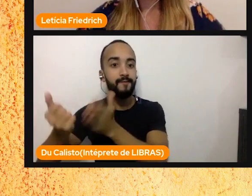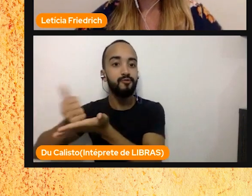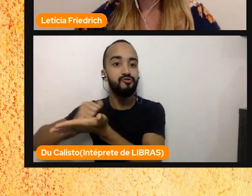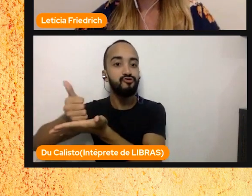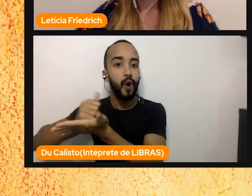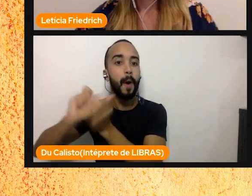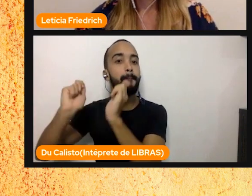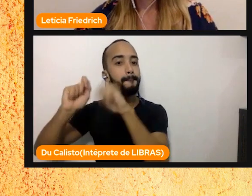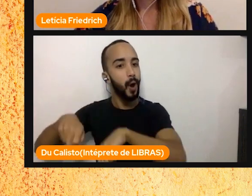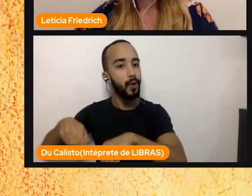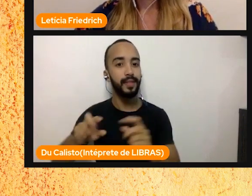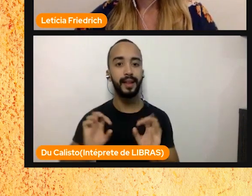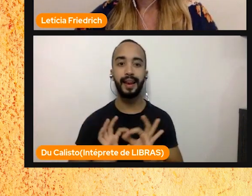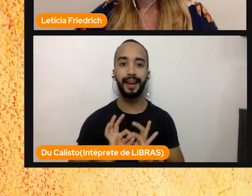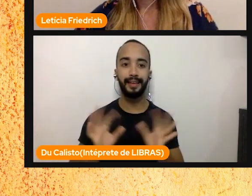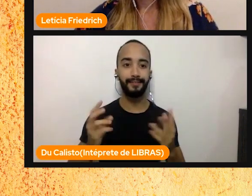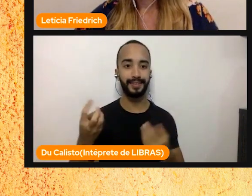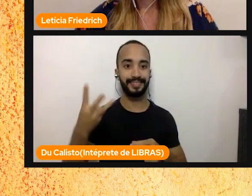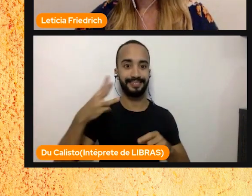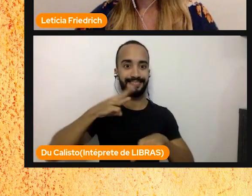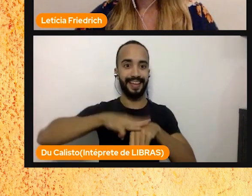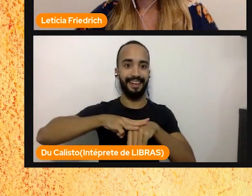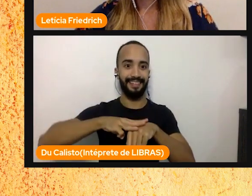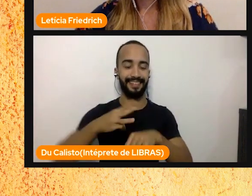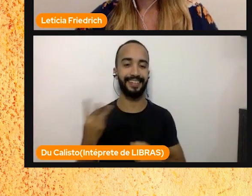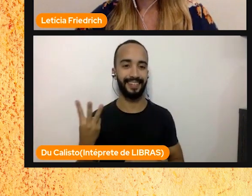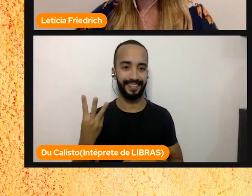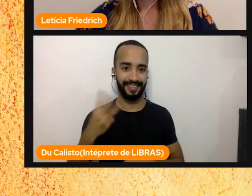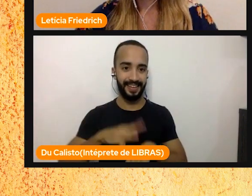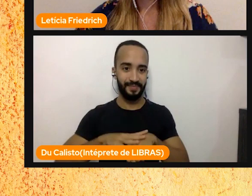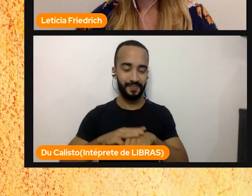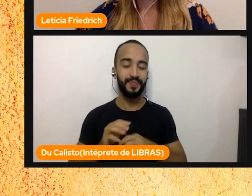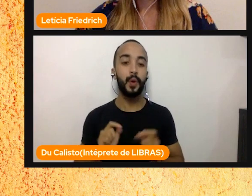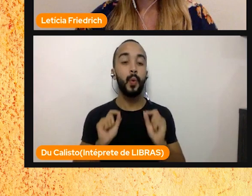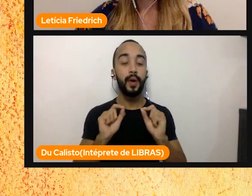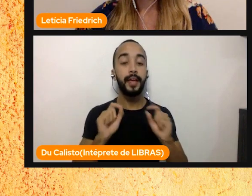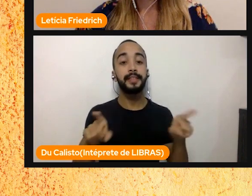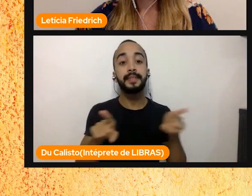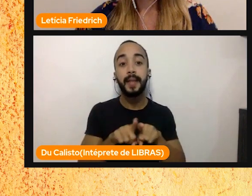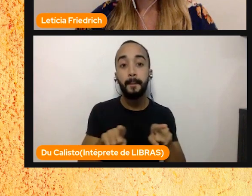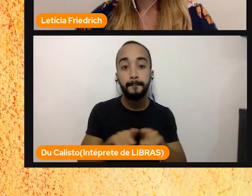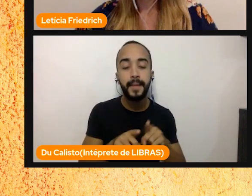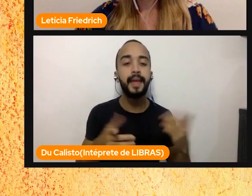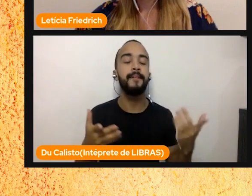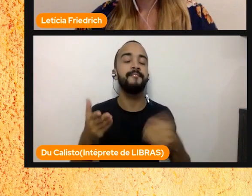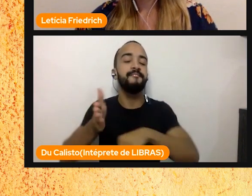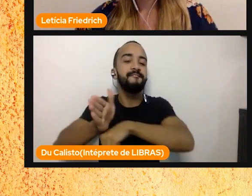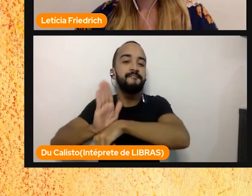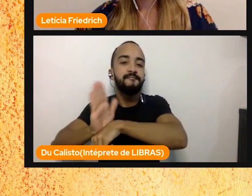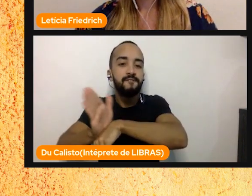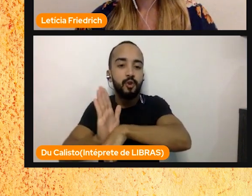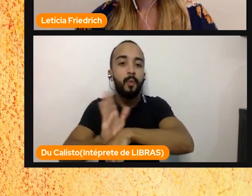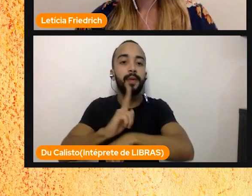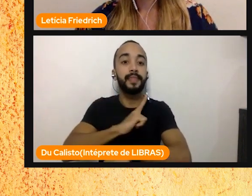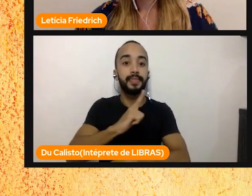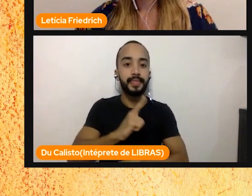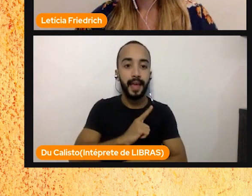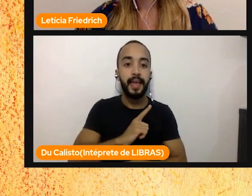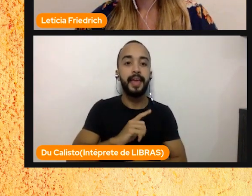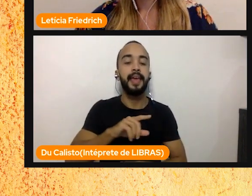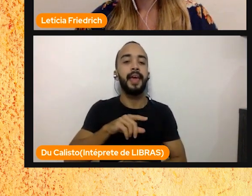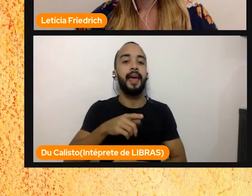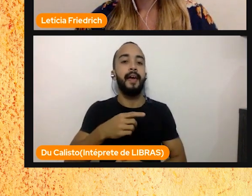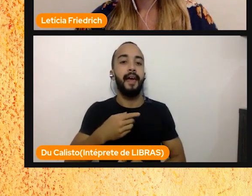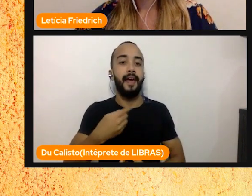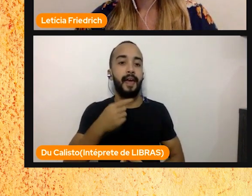filme, né? No elenco do filme temos grandes talentos aqui da voz aqui de Pernambuco, como Marcelo Trigo,